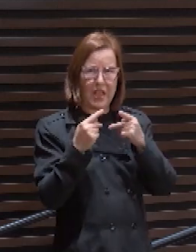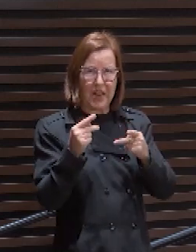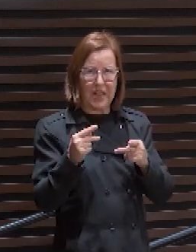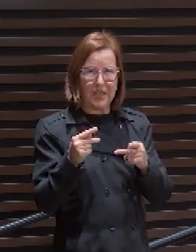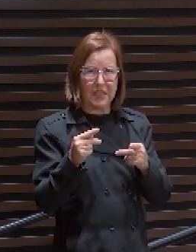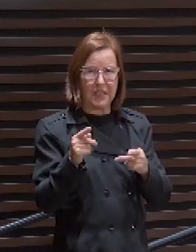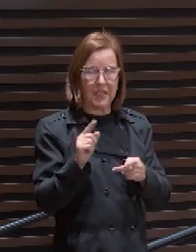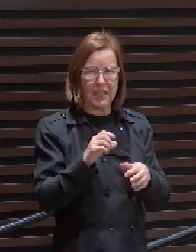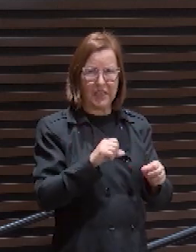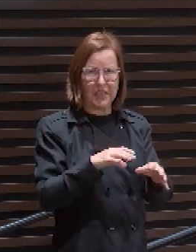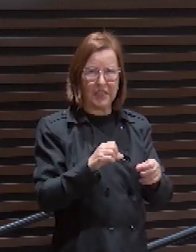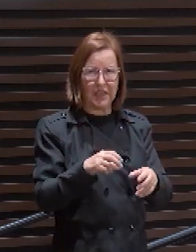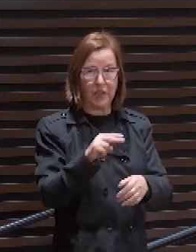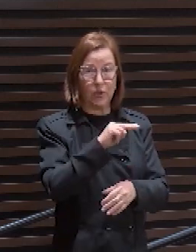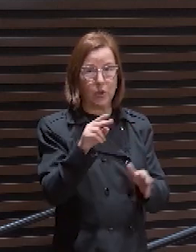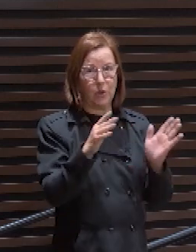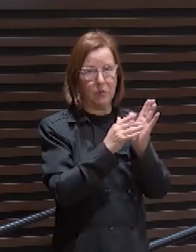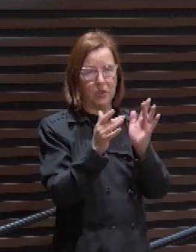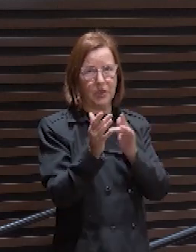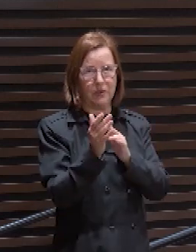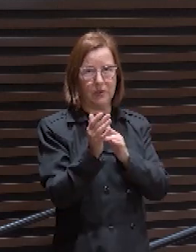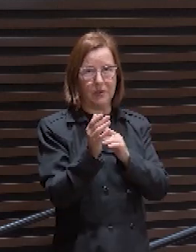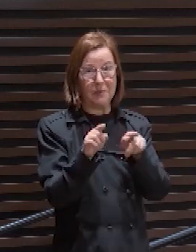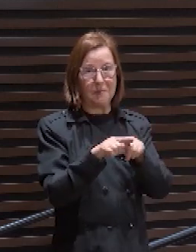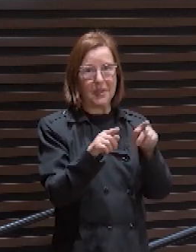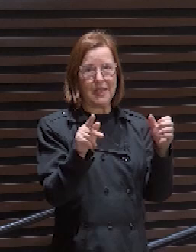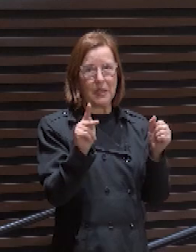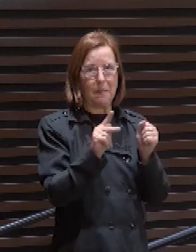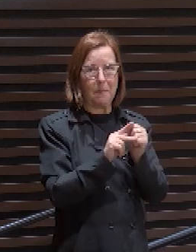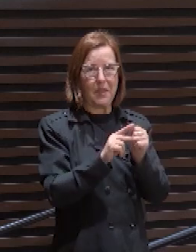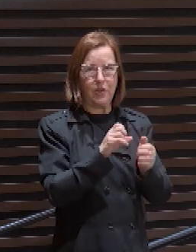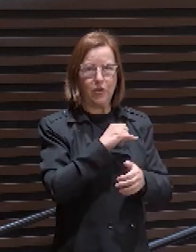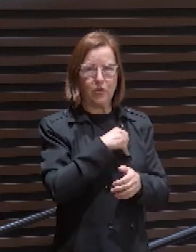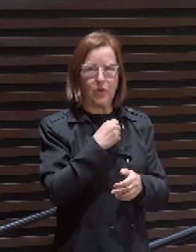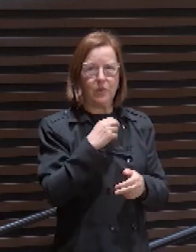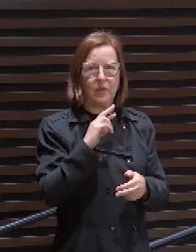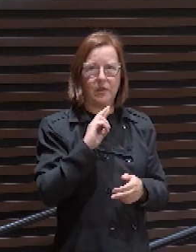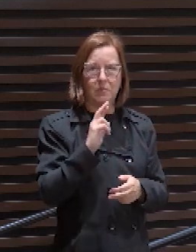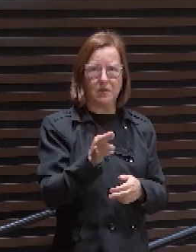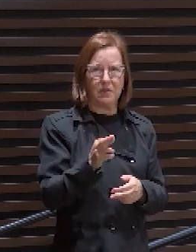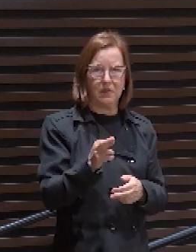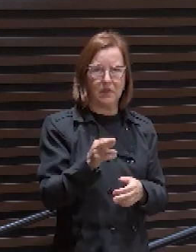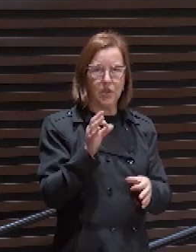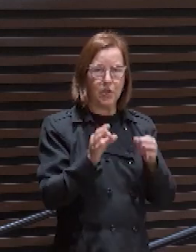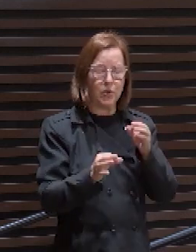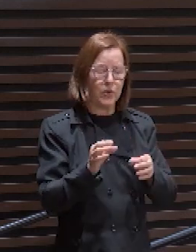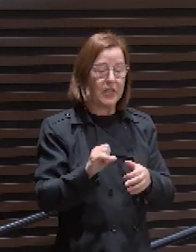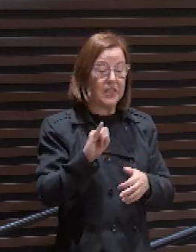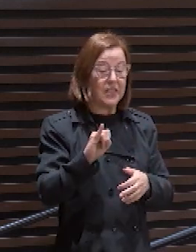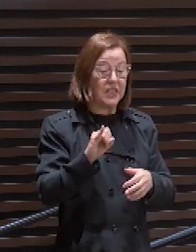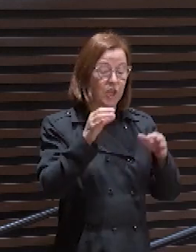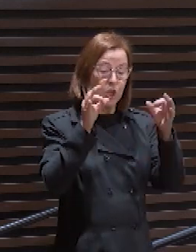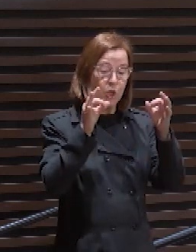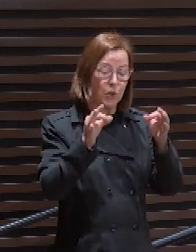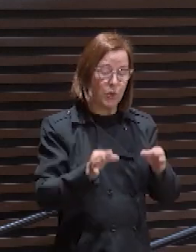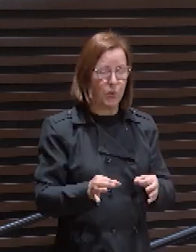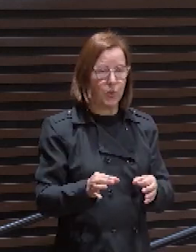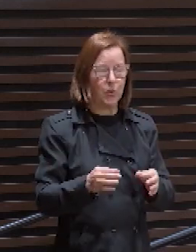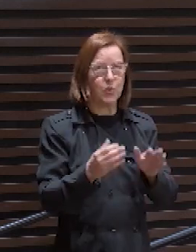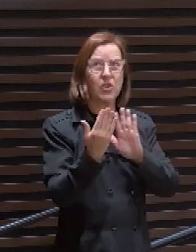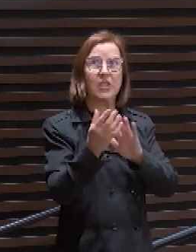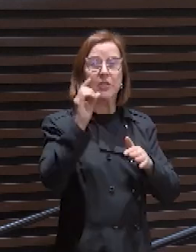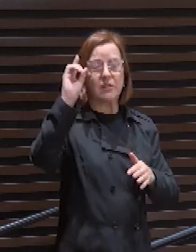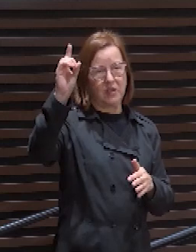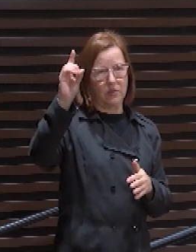falassem, nem ensinassem em nome de Jesus. Mas Pedro e João lhes responderam: julgai se é justo diante de